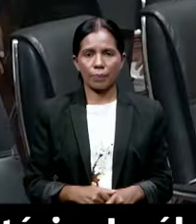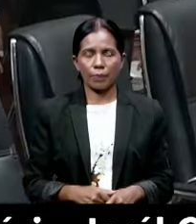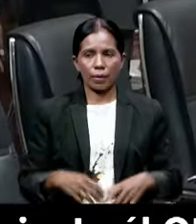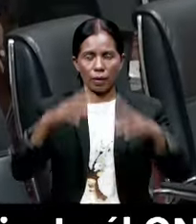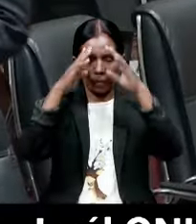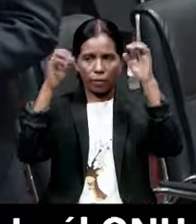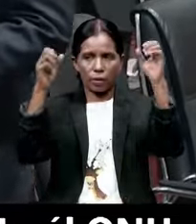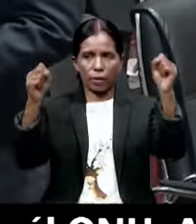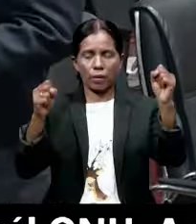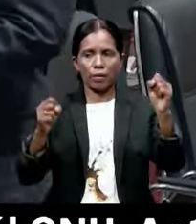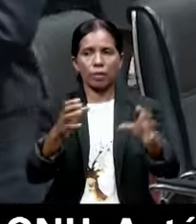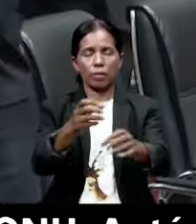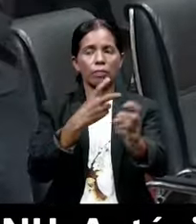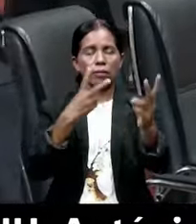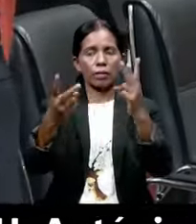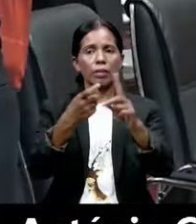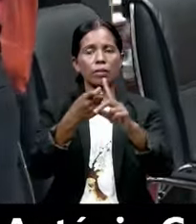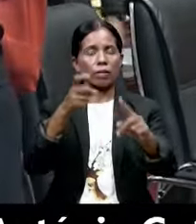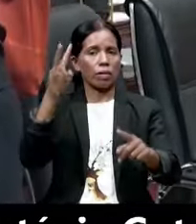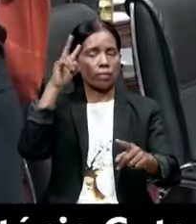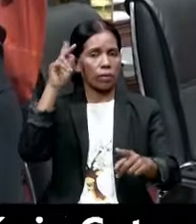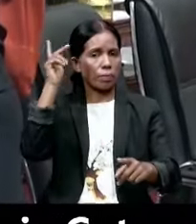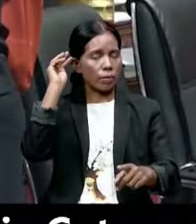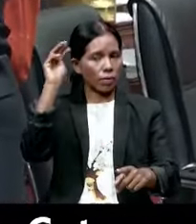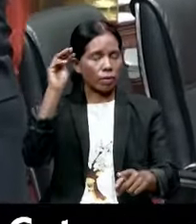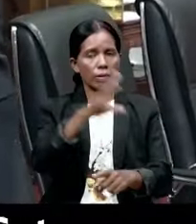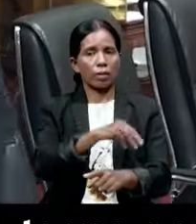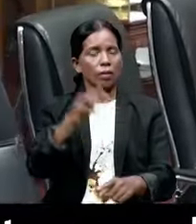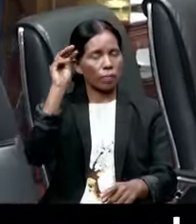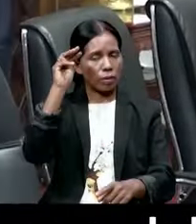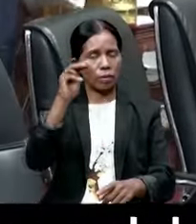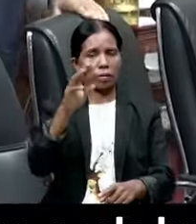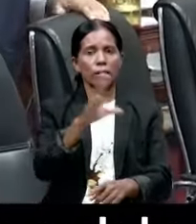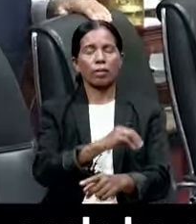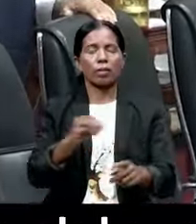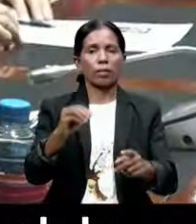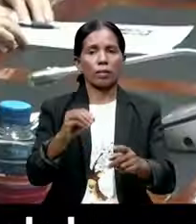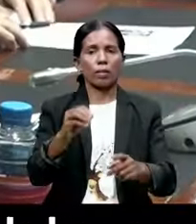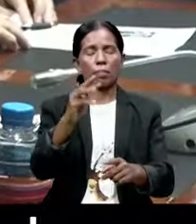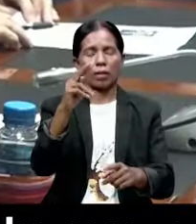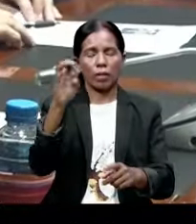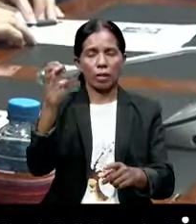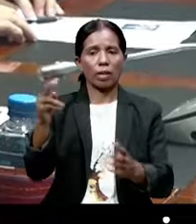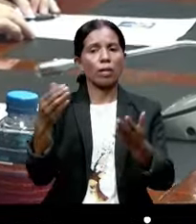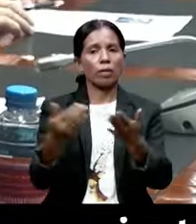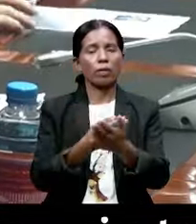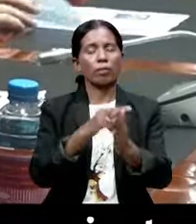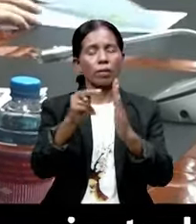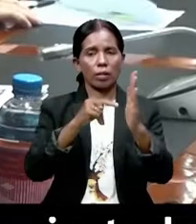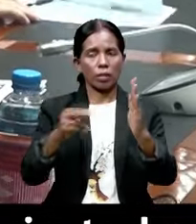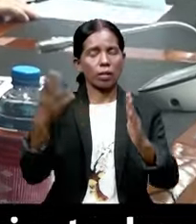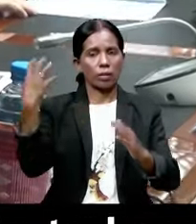Presidente da República Simo visita o Vice-Primeiro-Ministro no Ministro de Negócios Estrangeiros Nova Zelândia, Han Winston Peters, e a